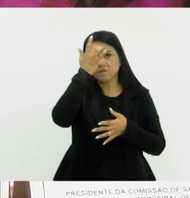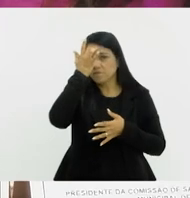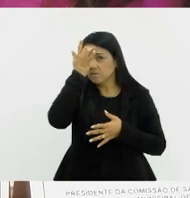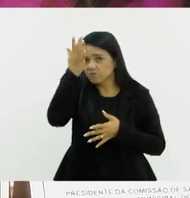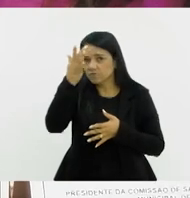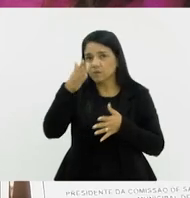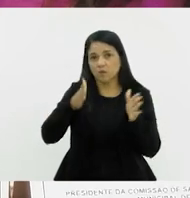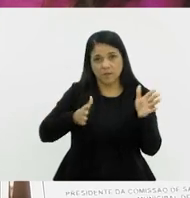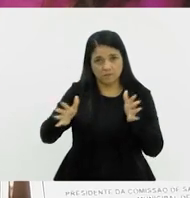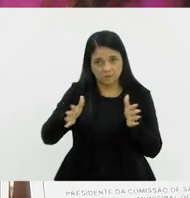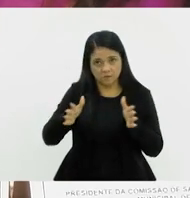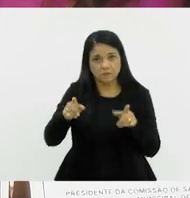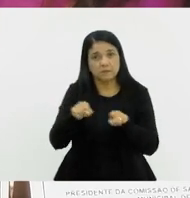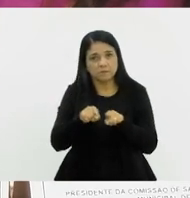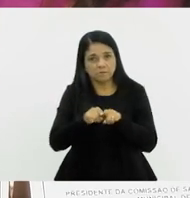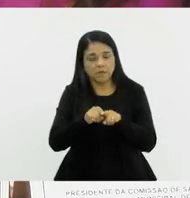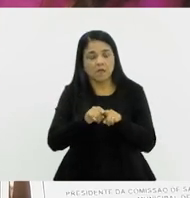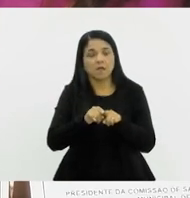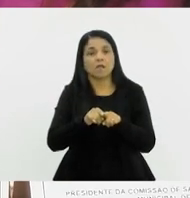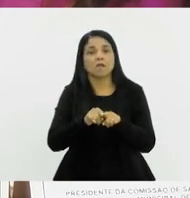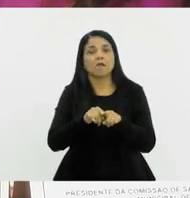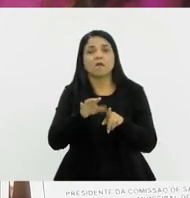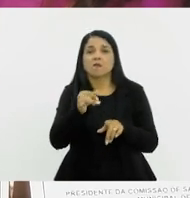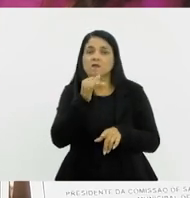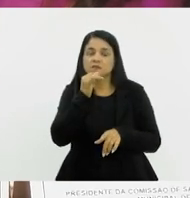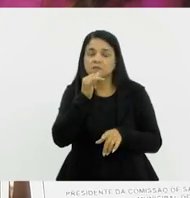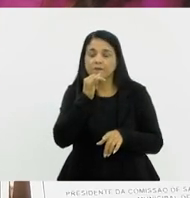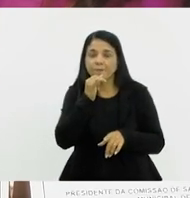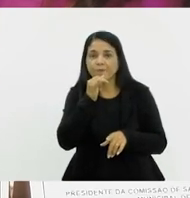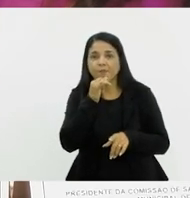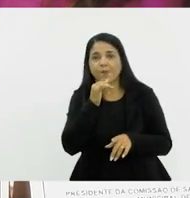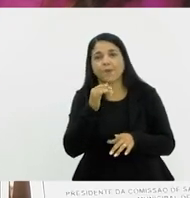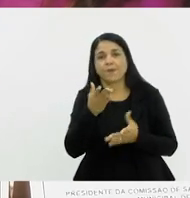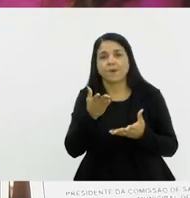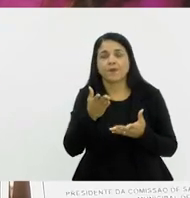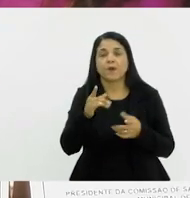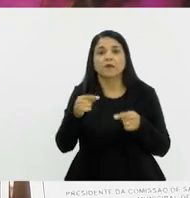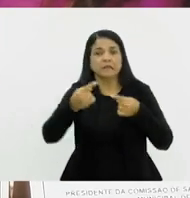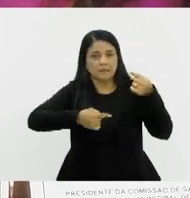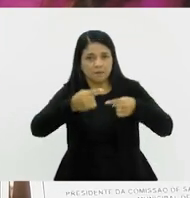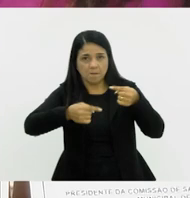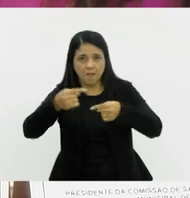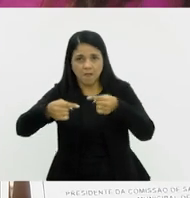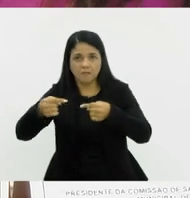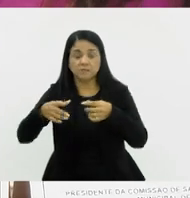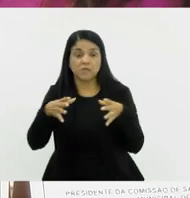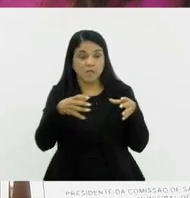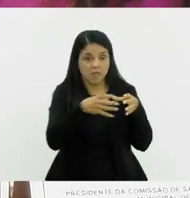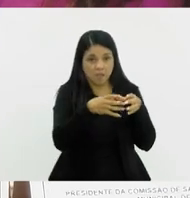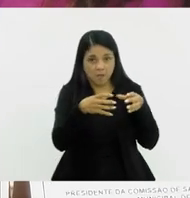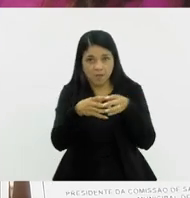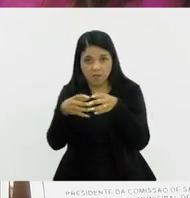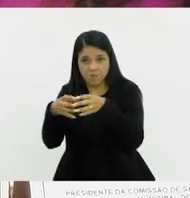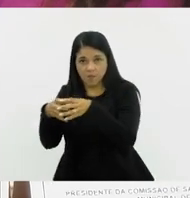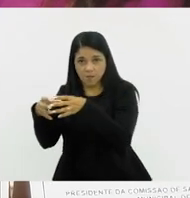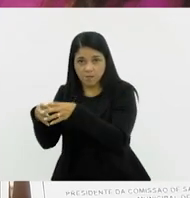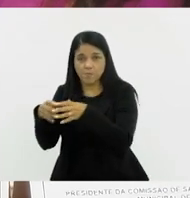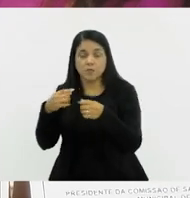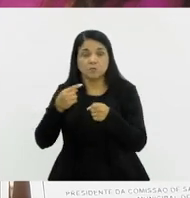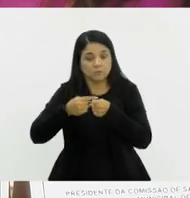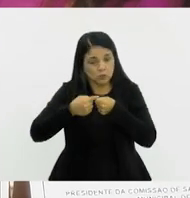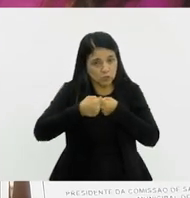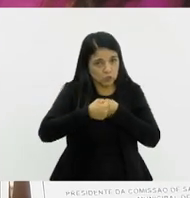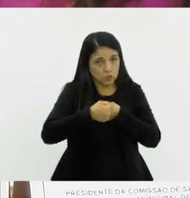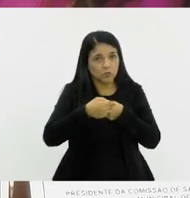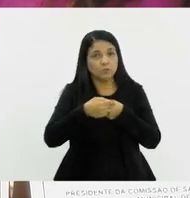o acesso. Também tem a questão da porta de entrada, é outro debate que é feito. Nós temos equipes, junto com a equipe do município, discutindo